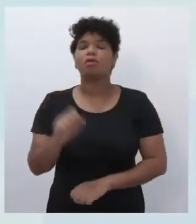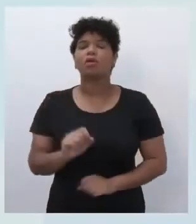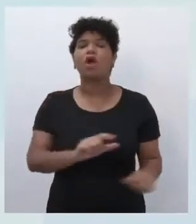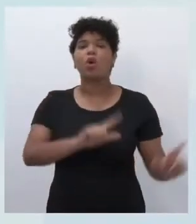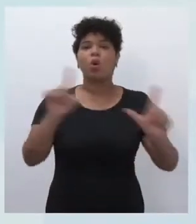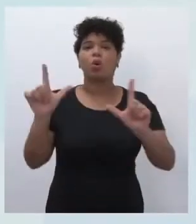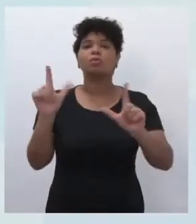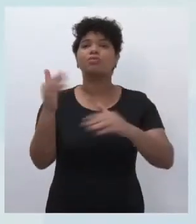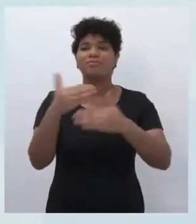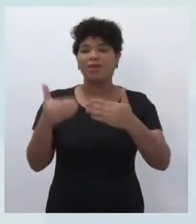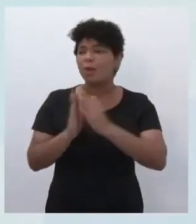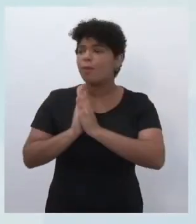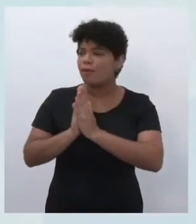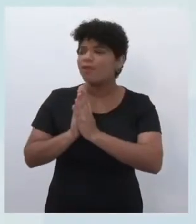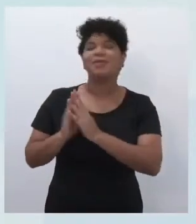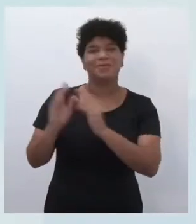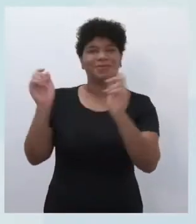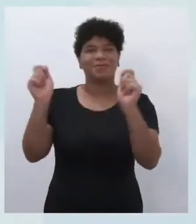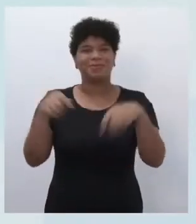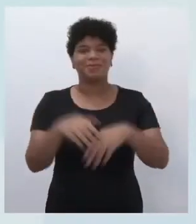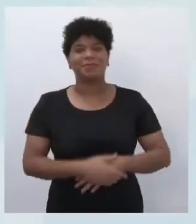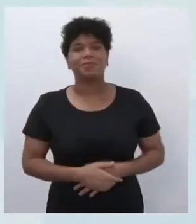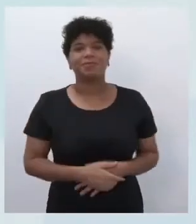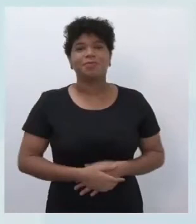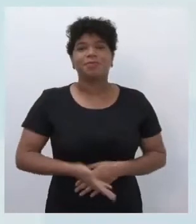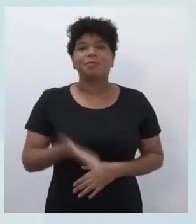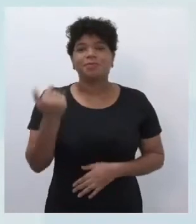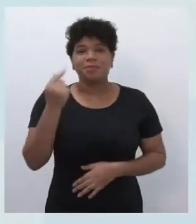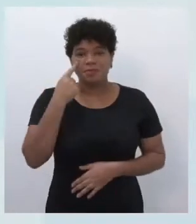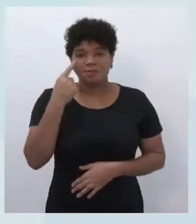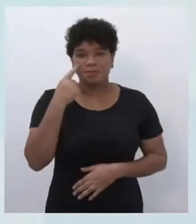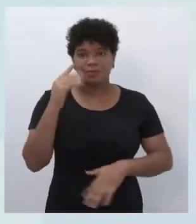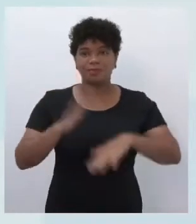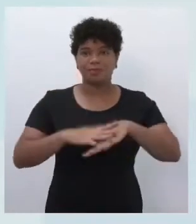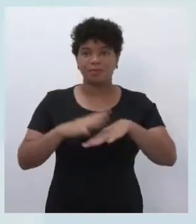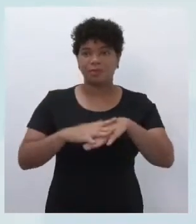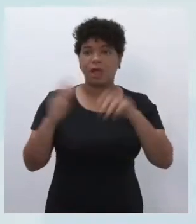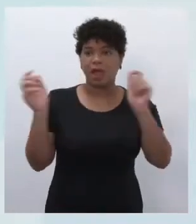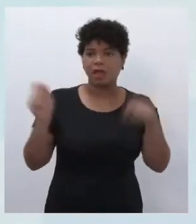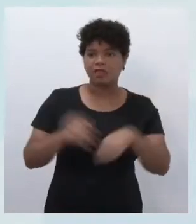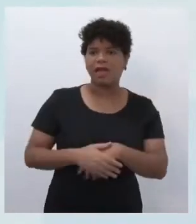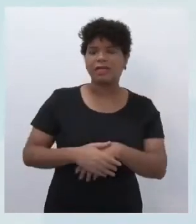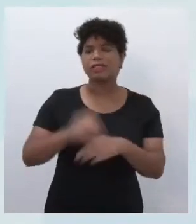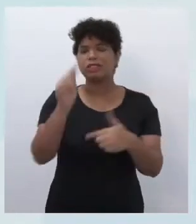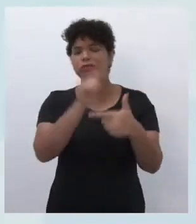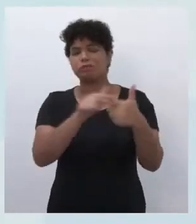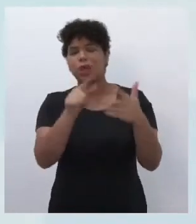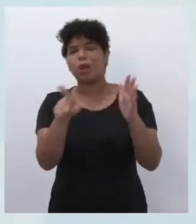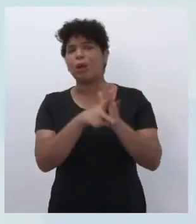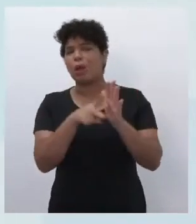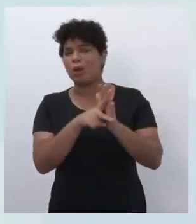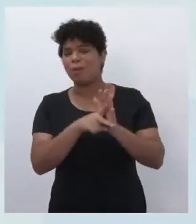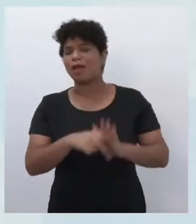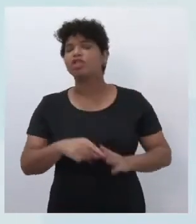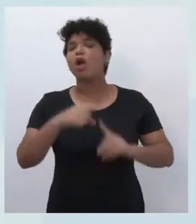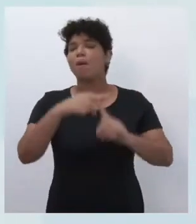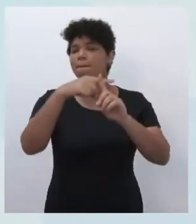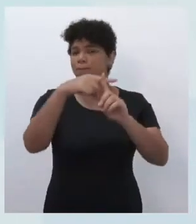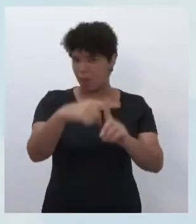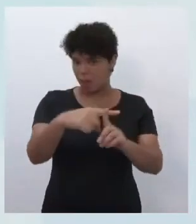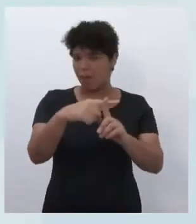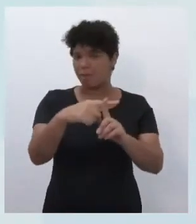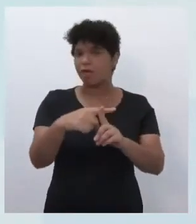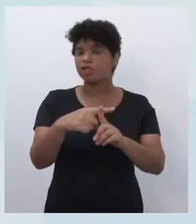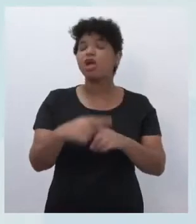favor? A habilidade é o seguinte: resolver e elaborar situações problema de adição e subtração com